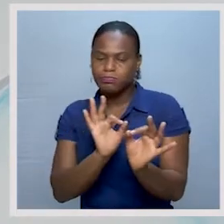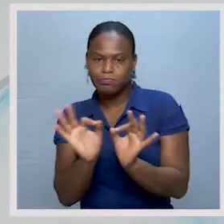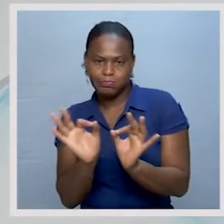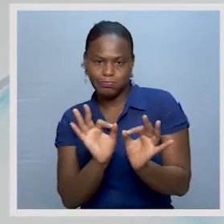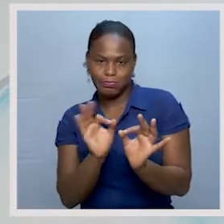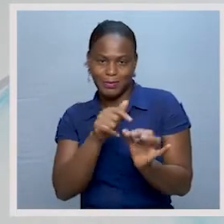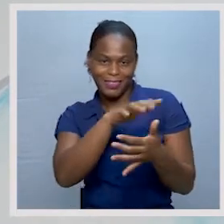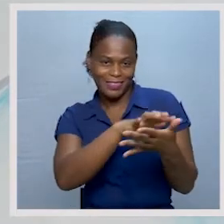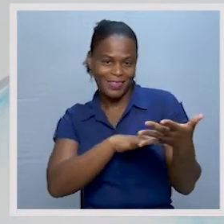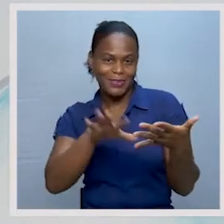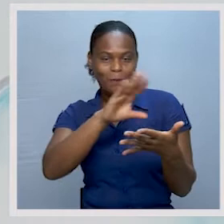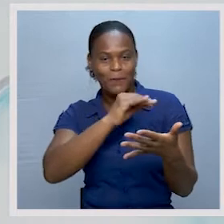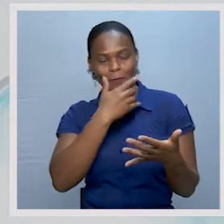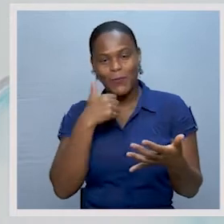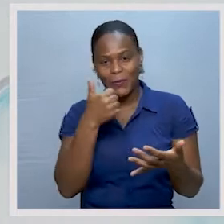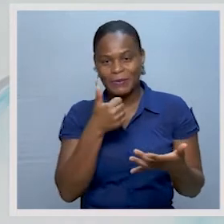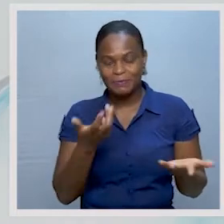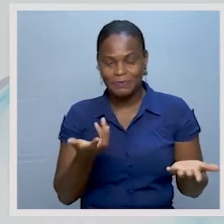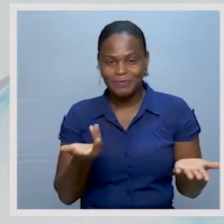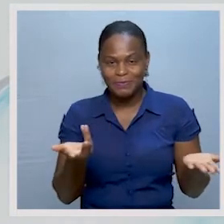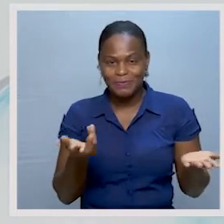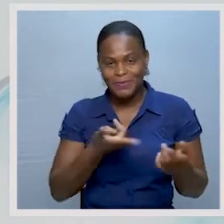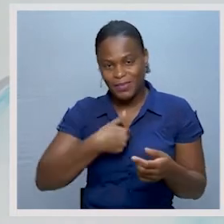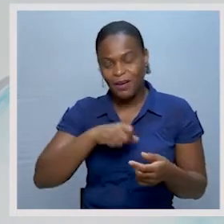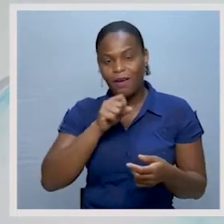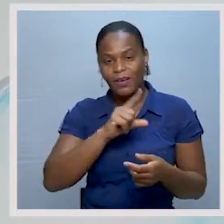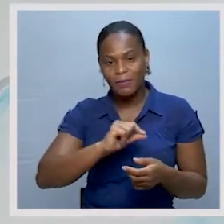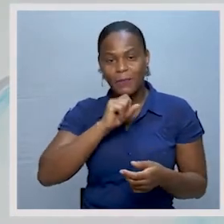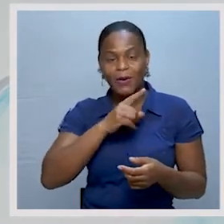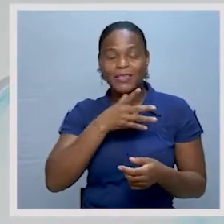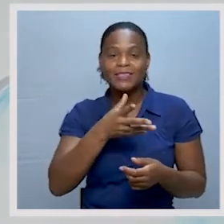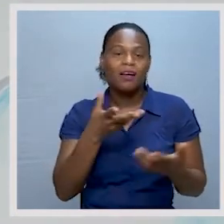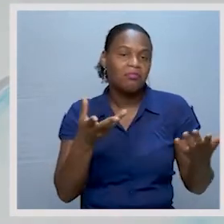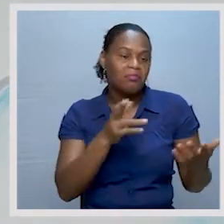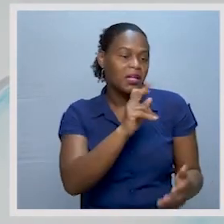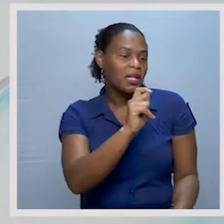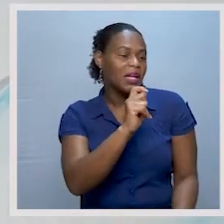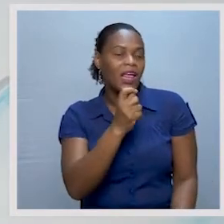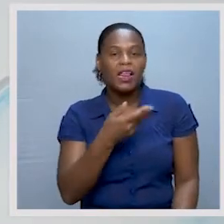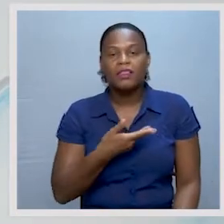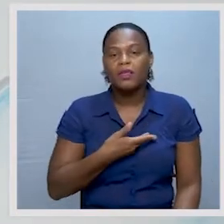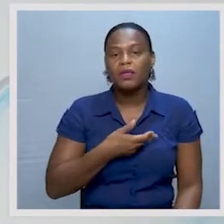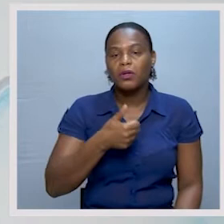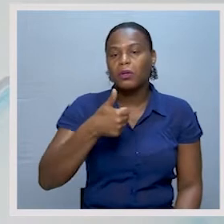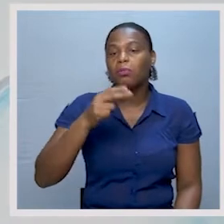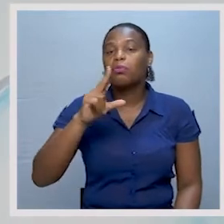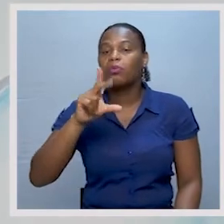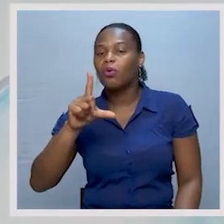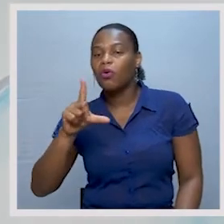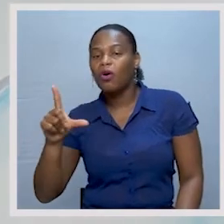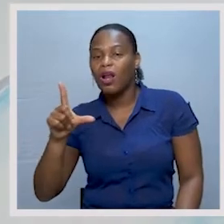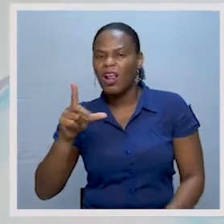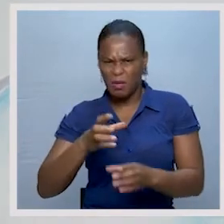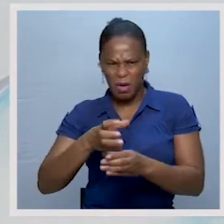tornar esse texto mais bonito. Não é? Podemos dizer também, Red Bull dá-te asas.